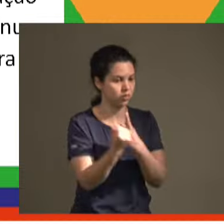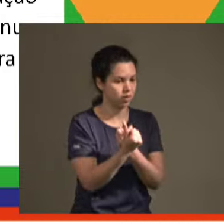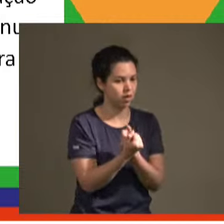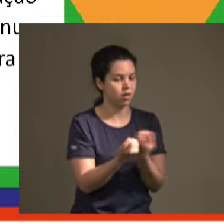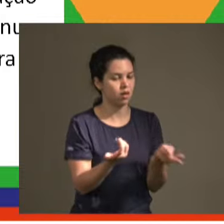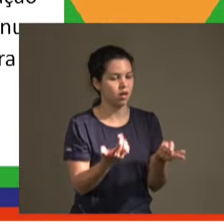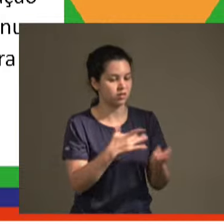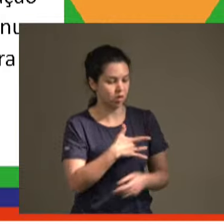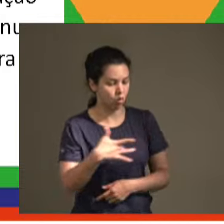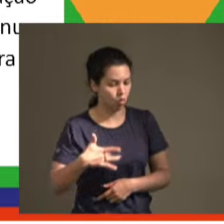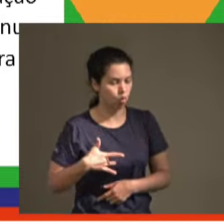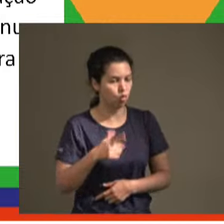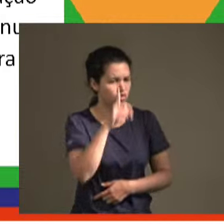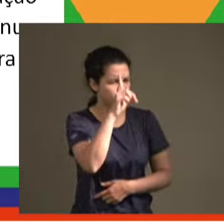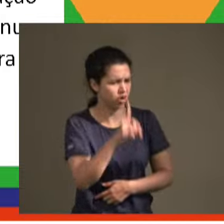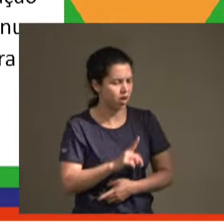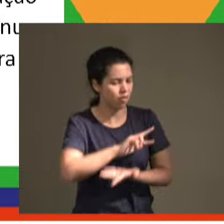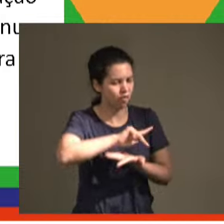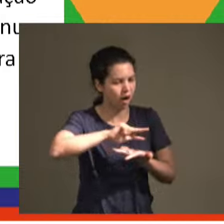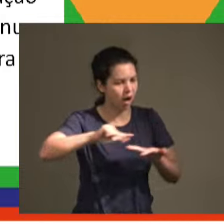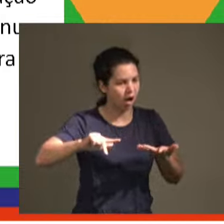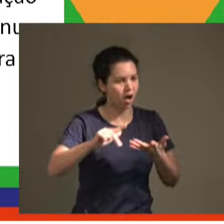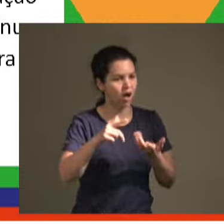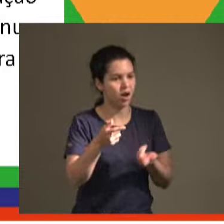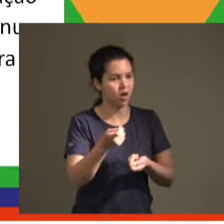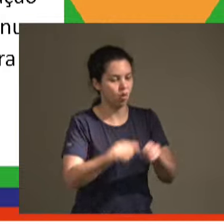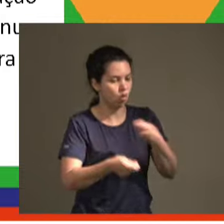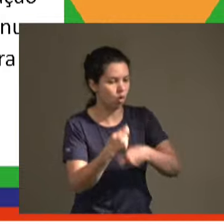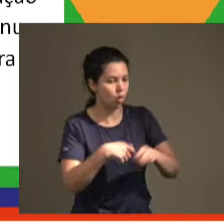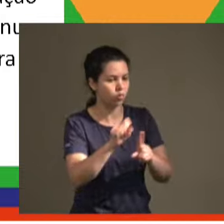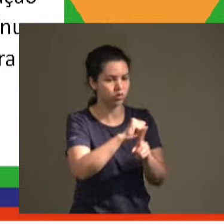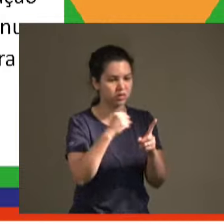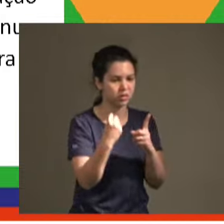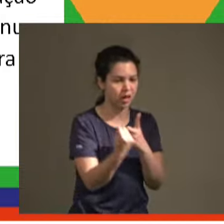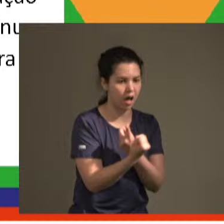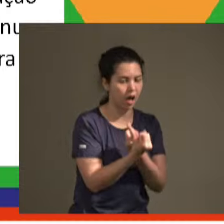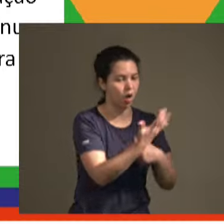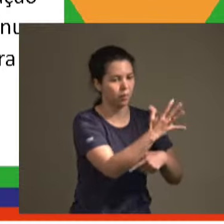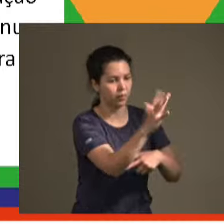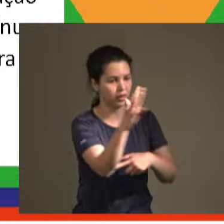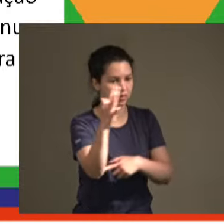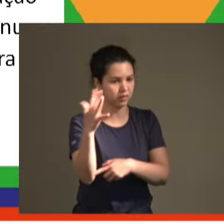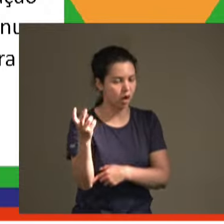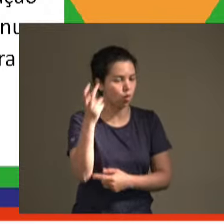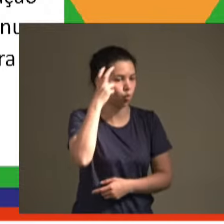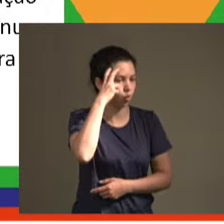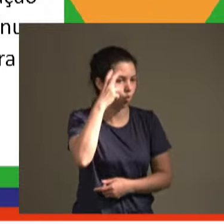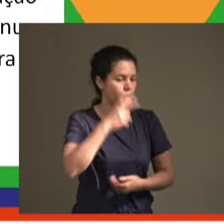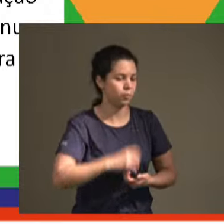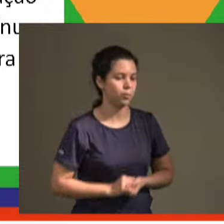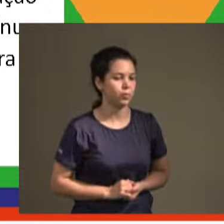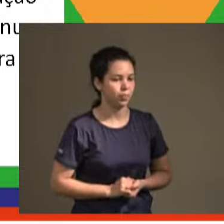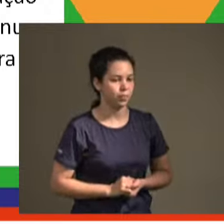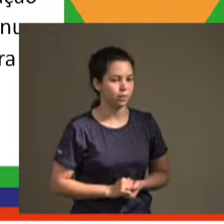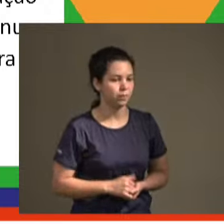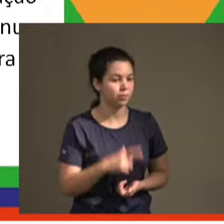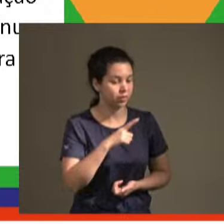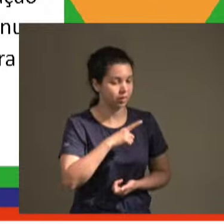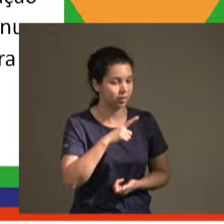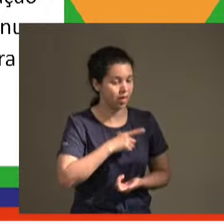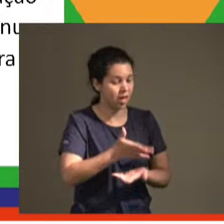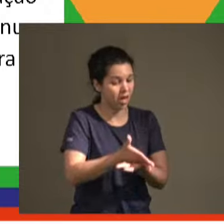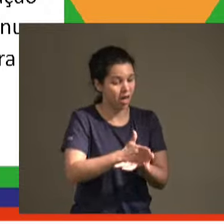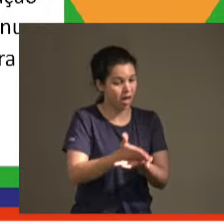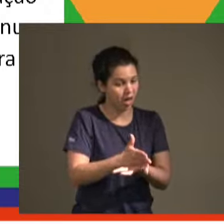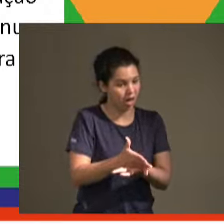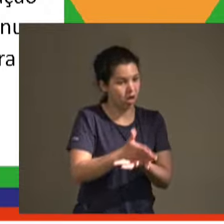demais direitos econômicos, sociais, culturais e ambientais. A organização do plano em torno de grandes eixos foi